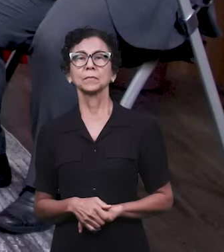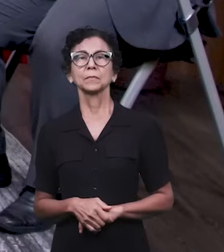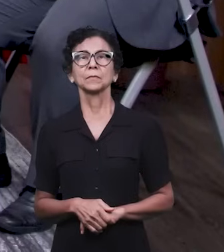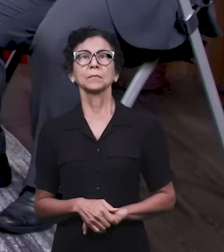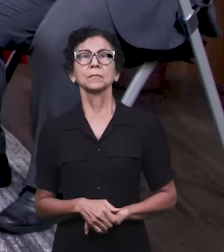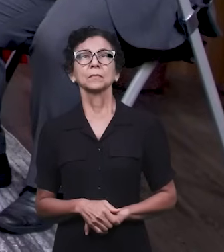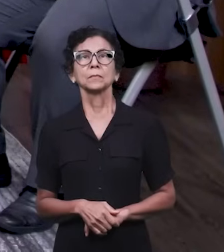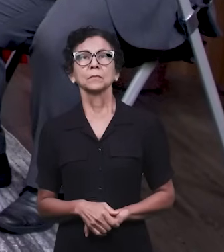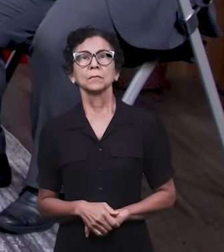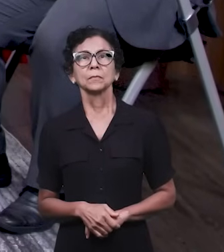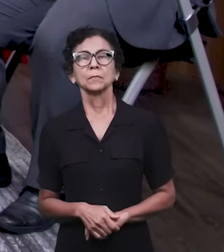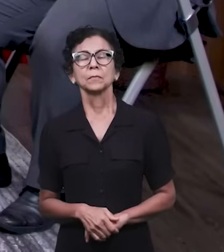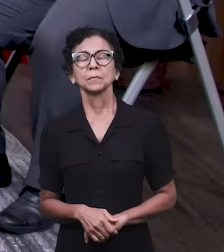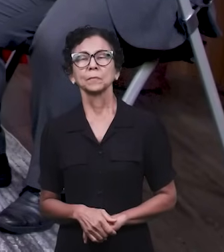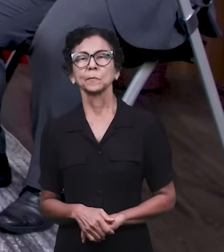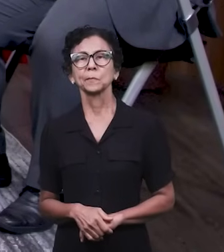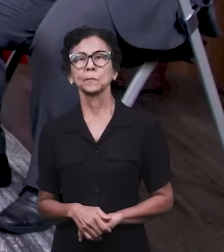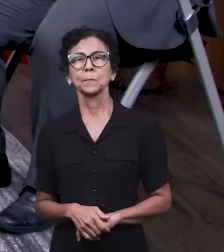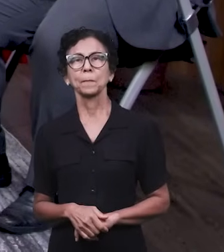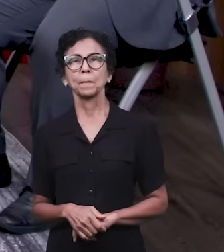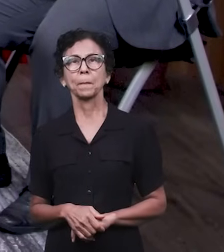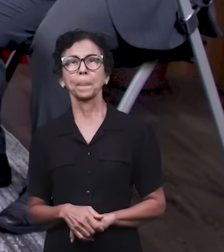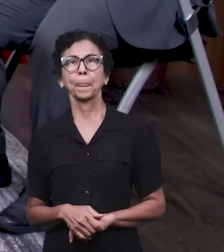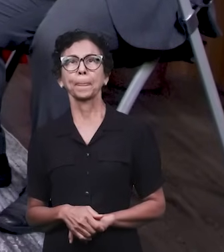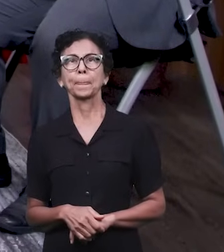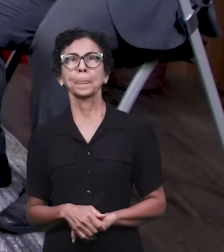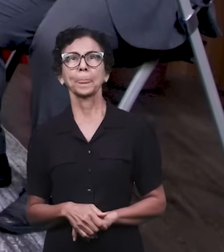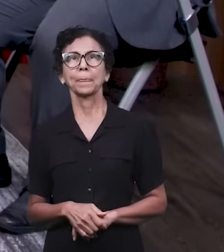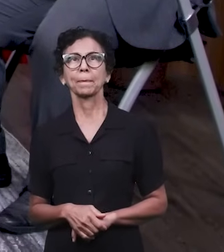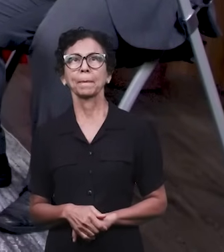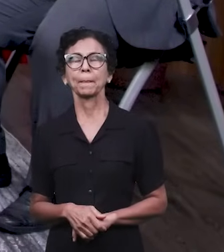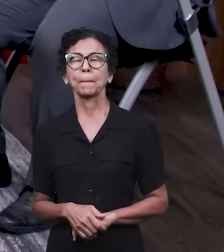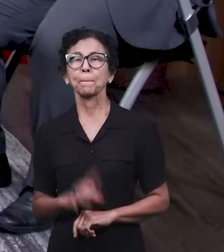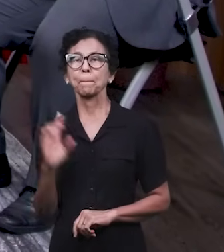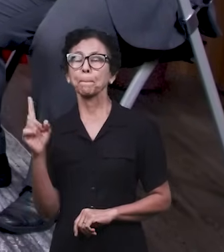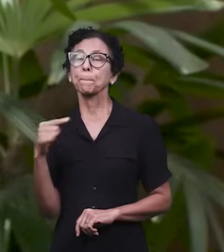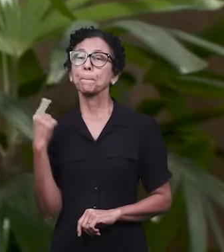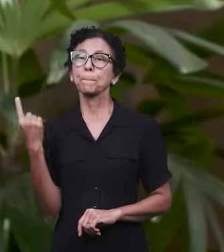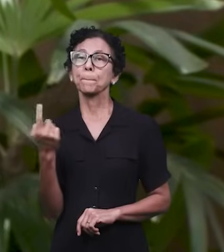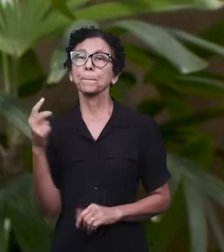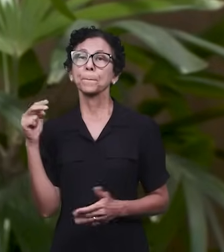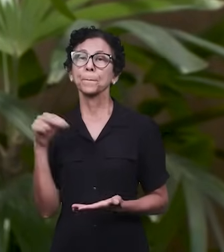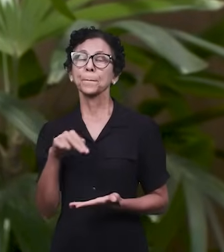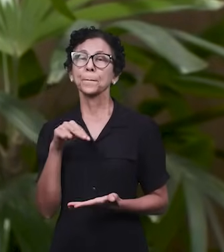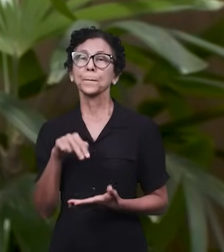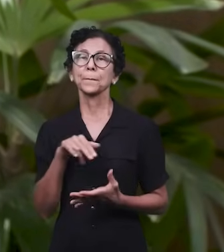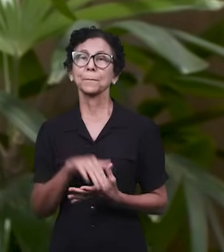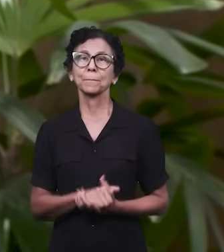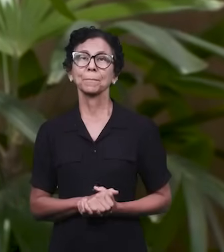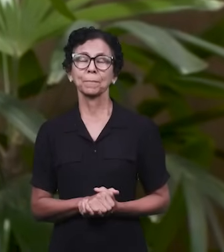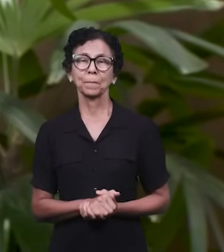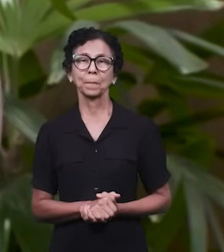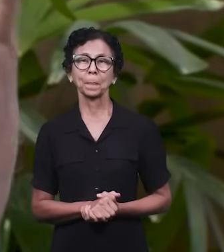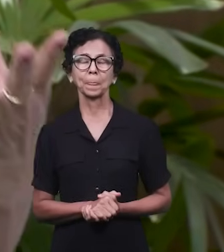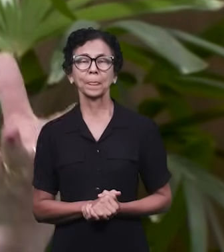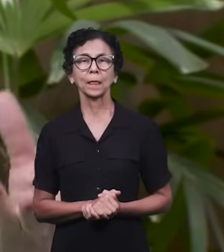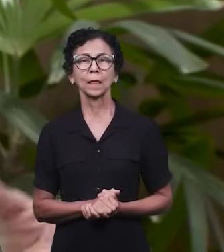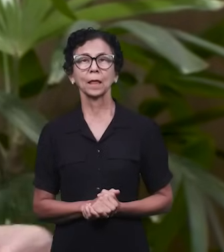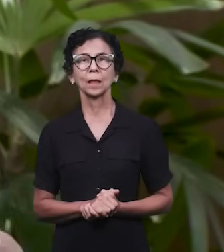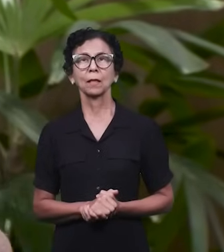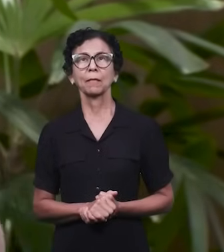estamos falando daquele ditado popular que filho de peixe, peixinho é, né, que representa que os filhos